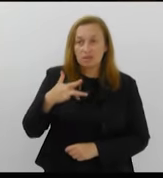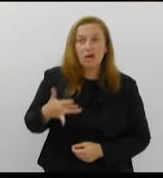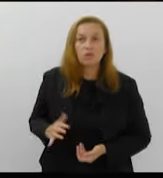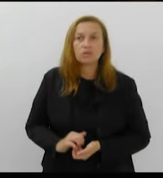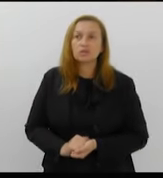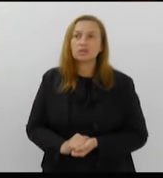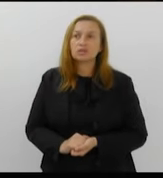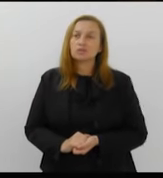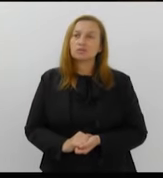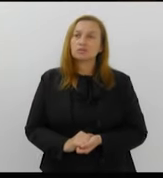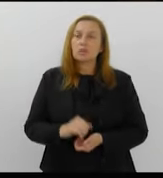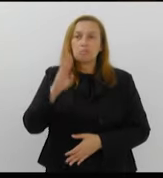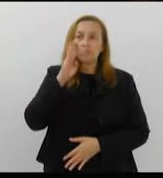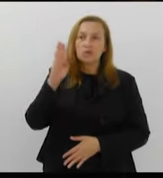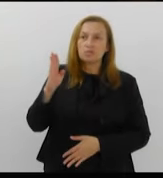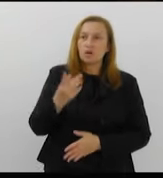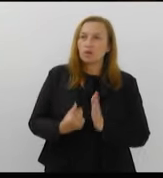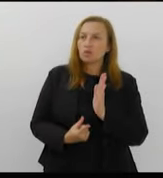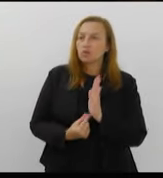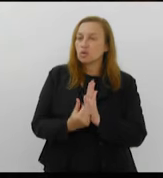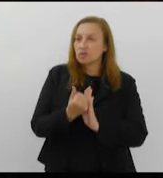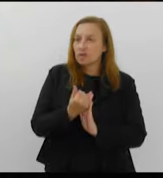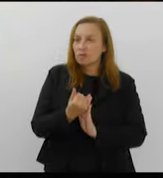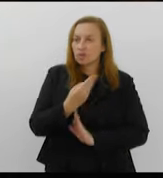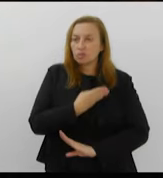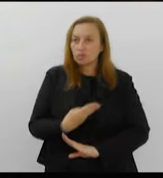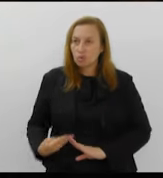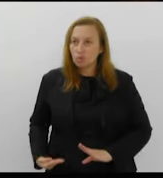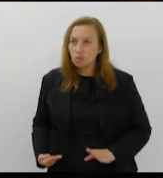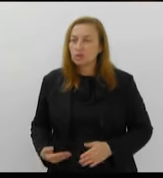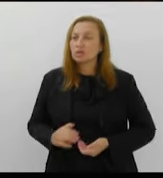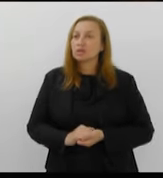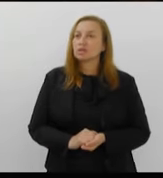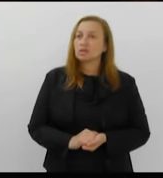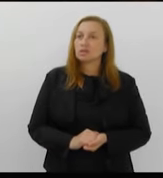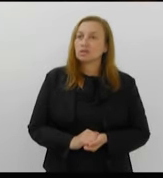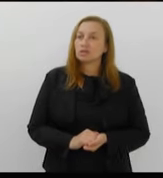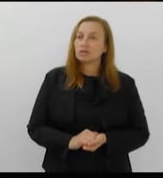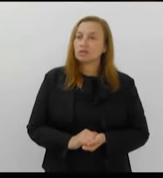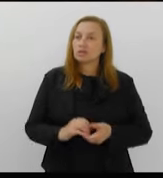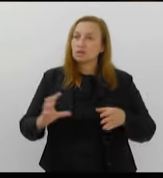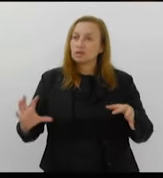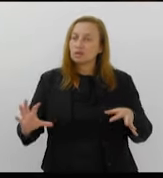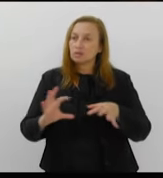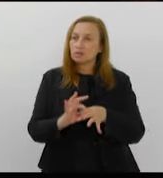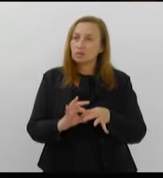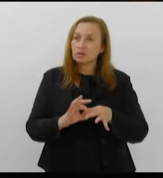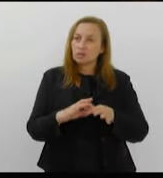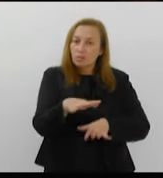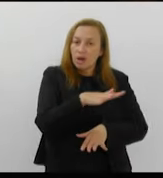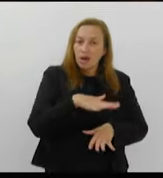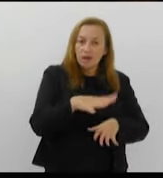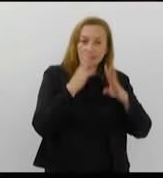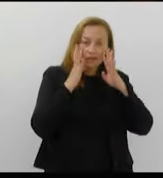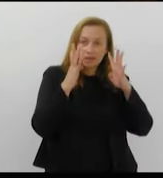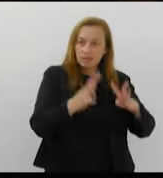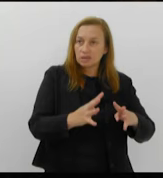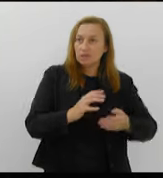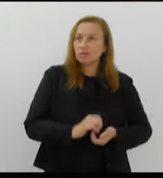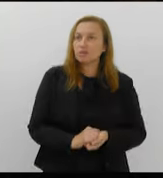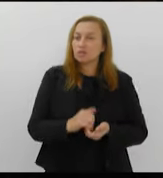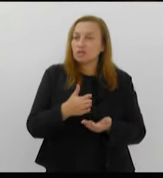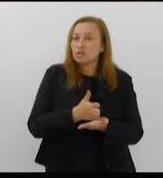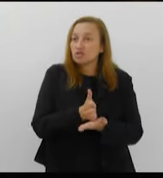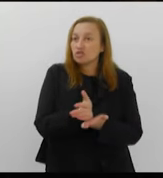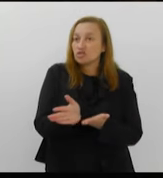com que parte fundamental do orçamento público, que deveria ir para consolidar uma rede de atenção, fosse